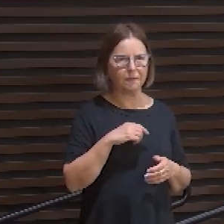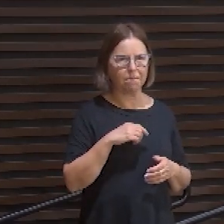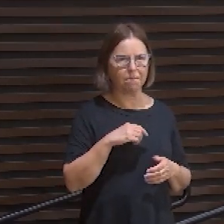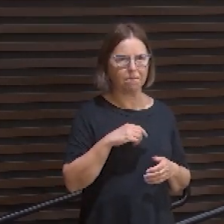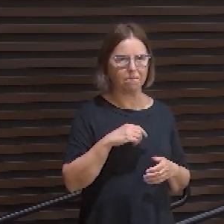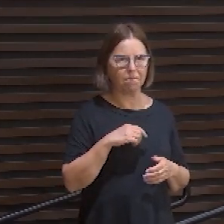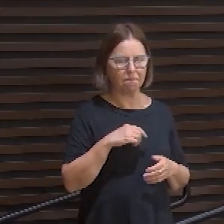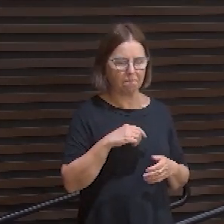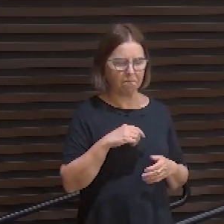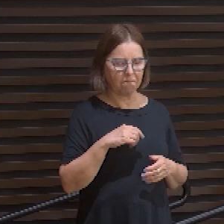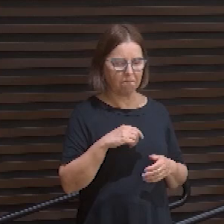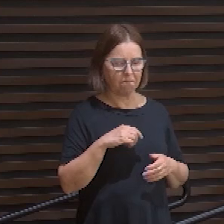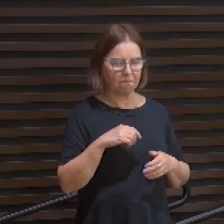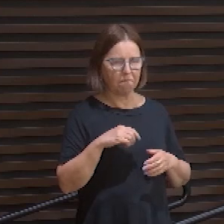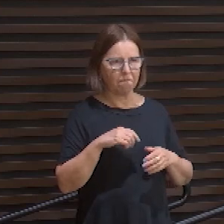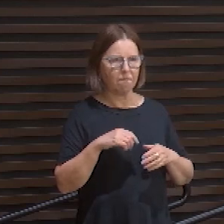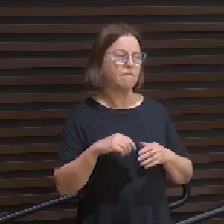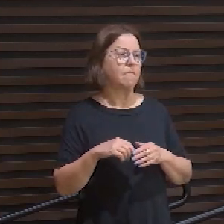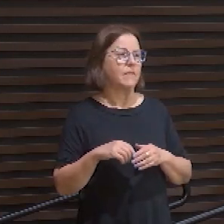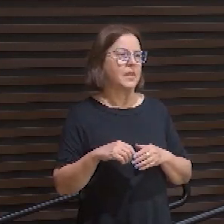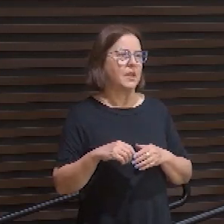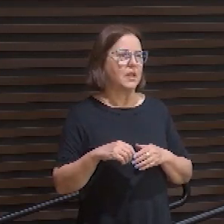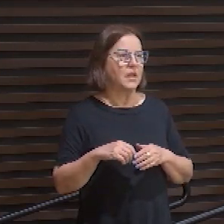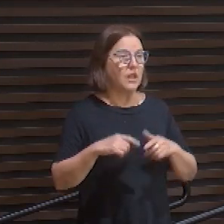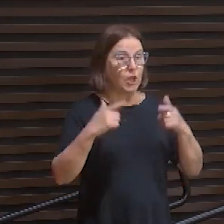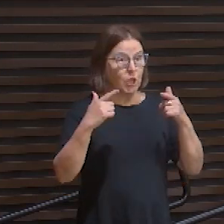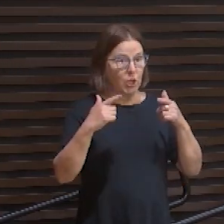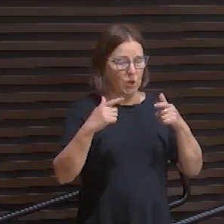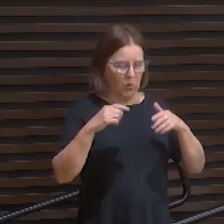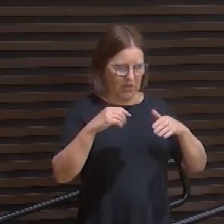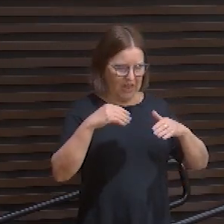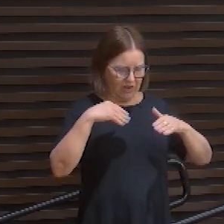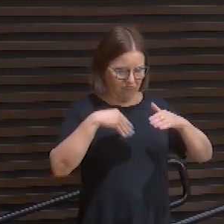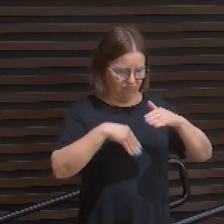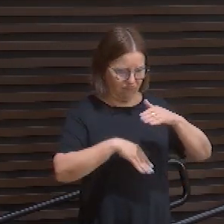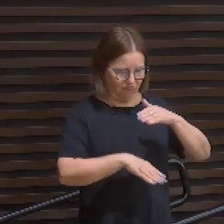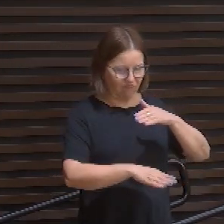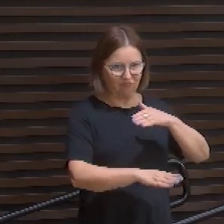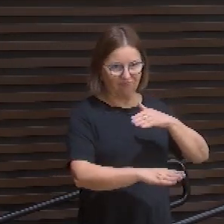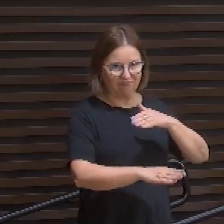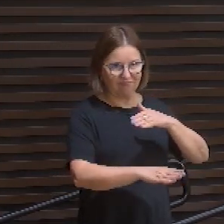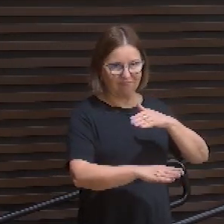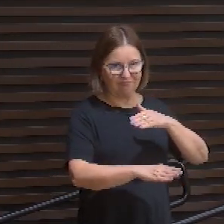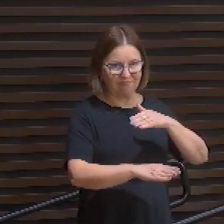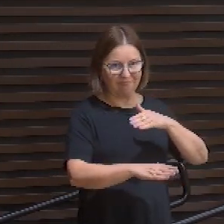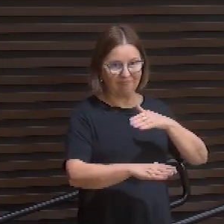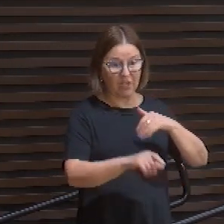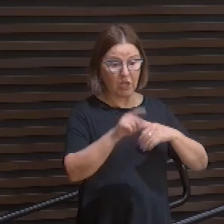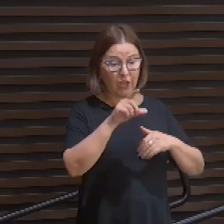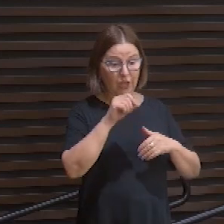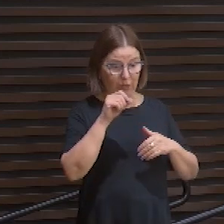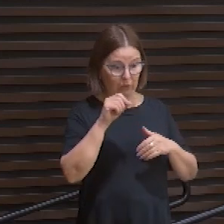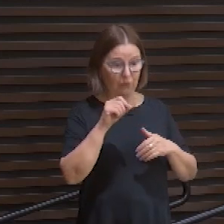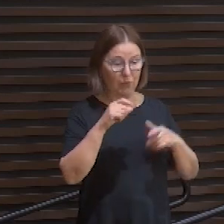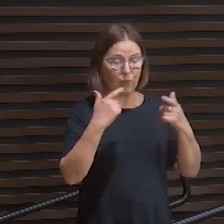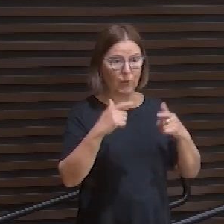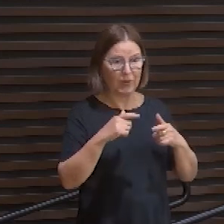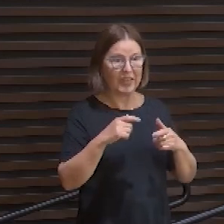eles arrancaram aquelas pedras e puseram lá em cima. A meu ver, aqui